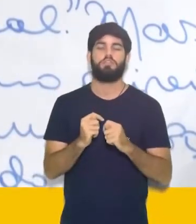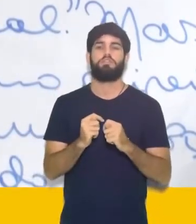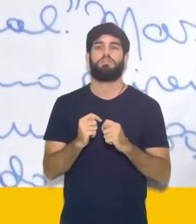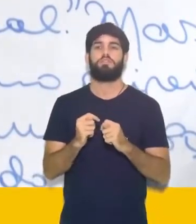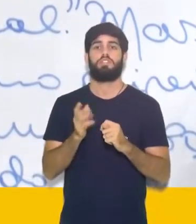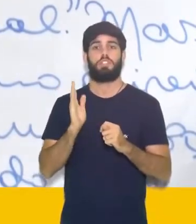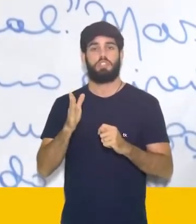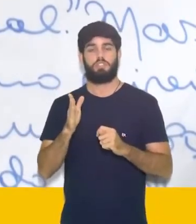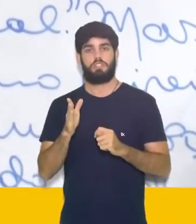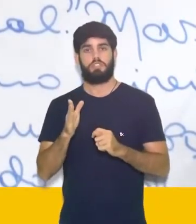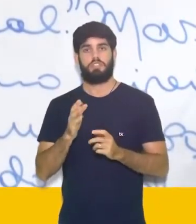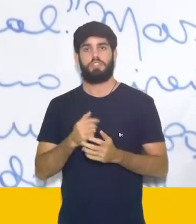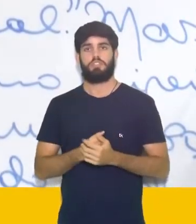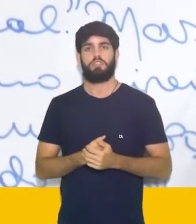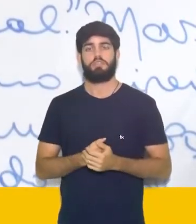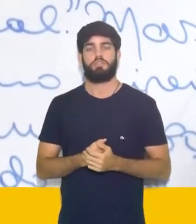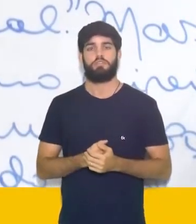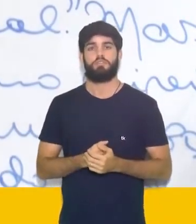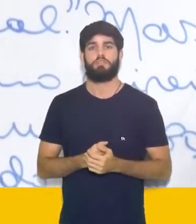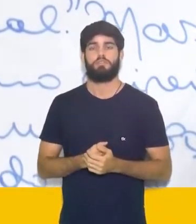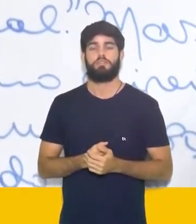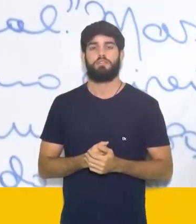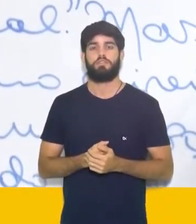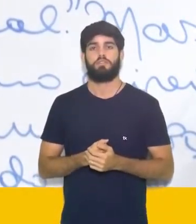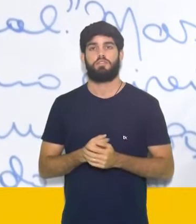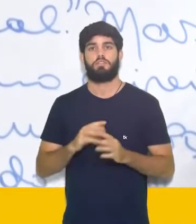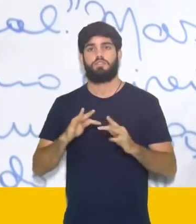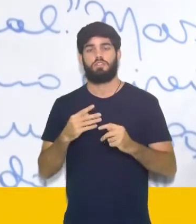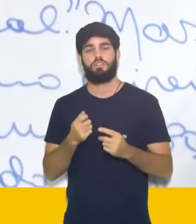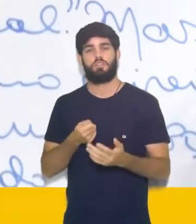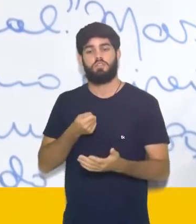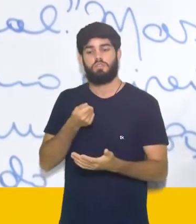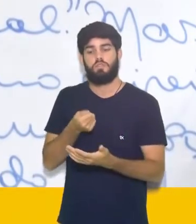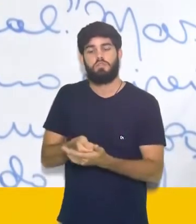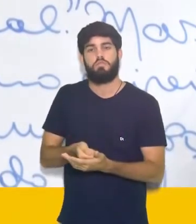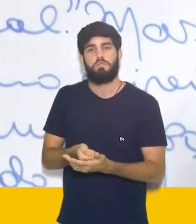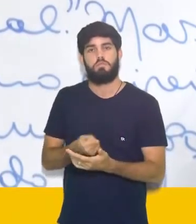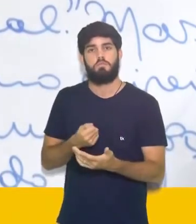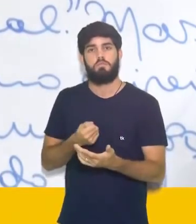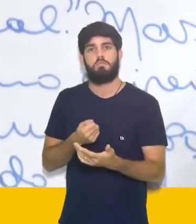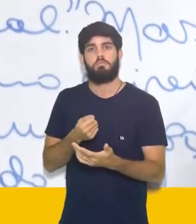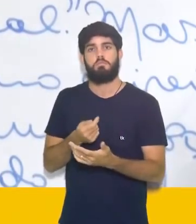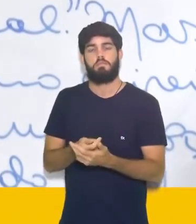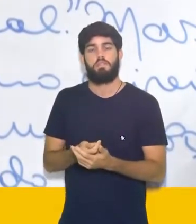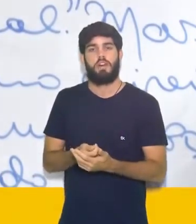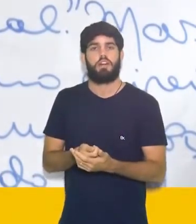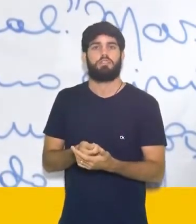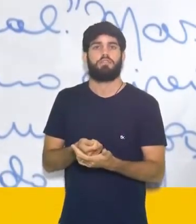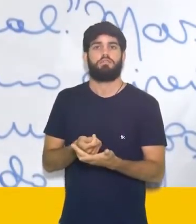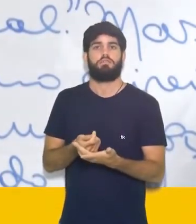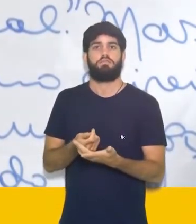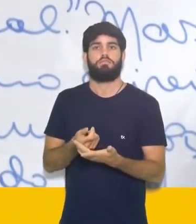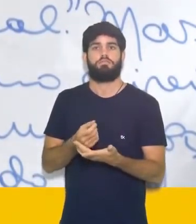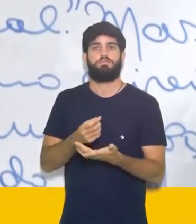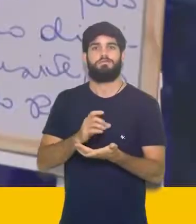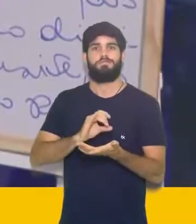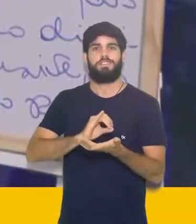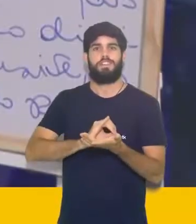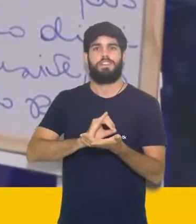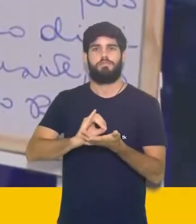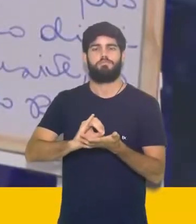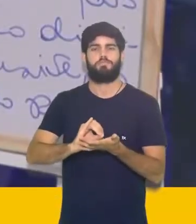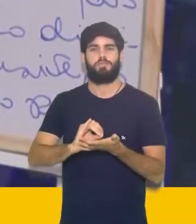todos, já que, né? Todos pagam impostos desde o ventre. Fechei aqui de